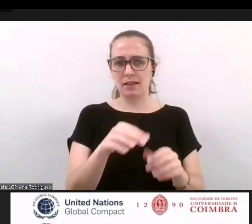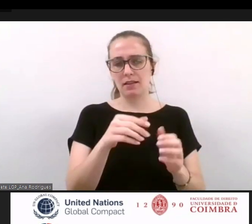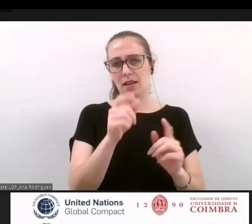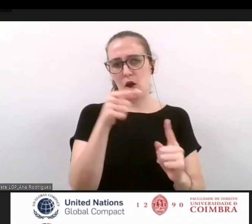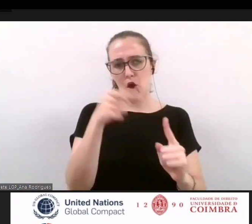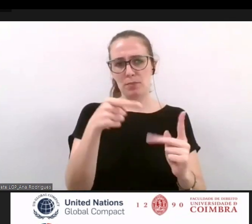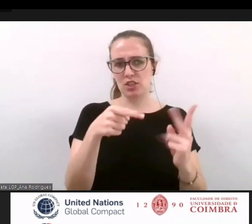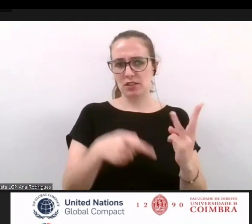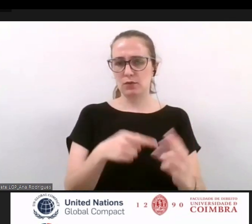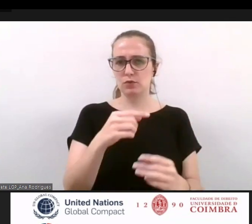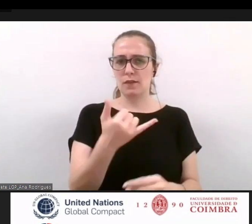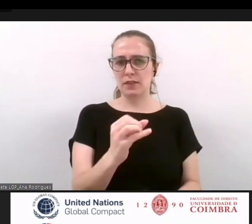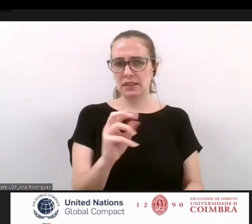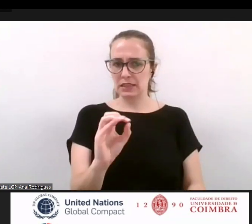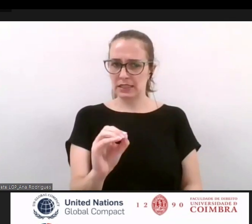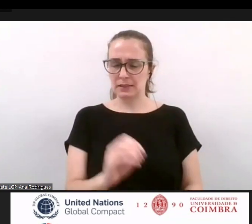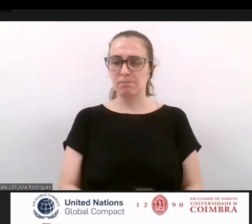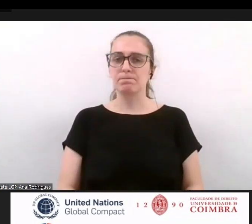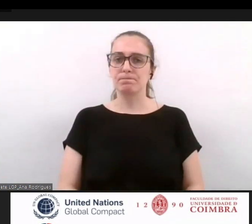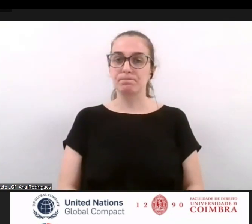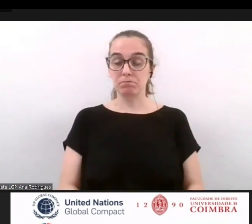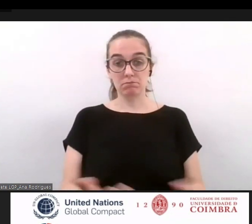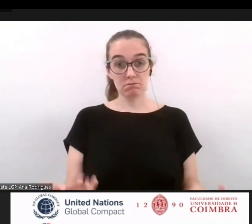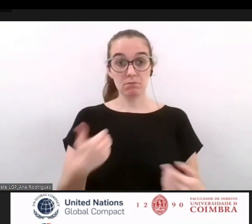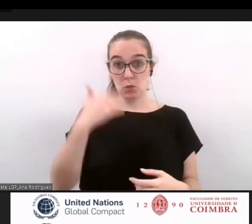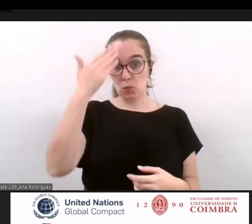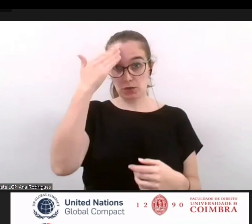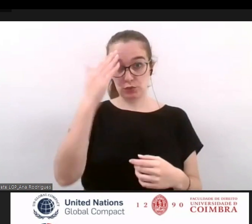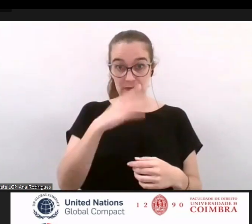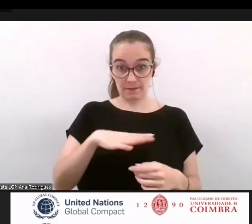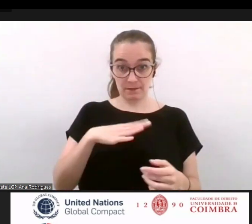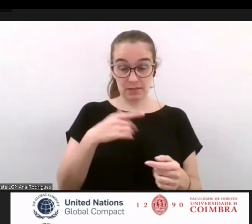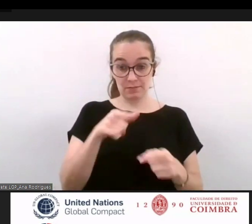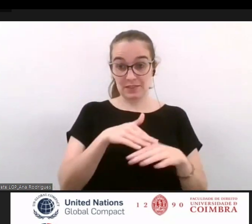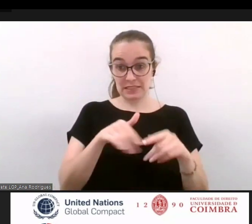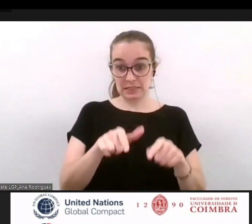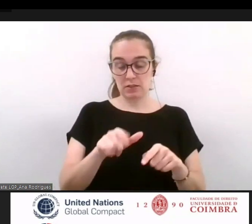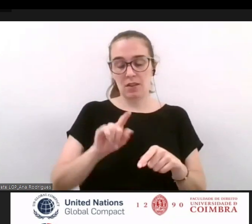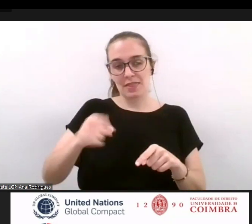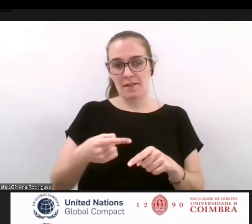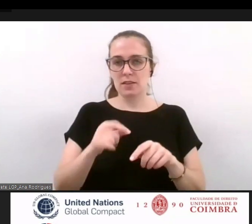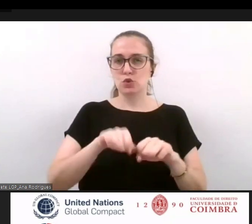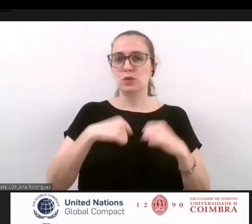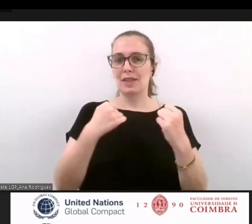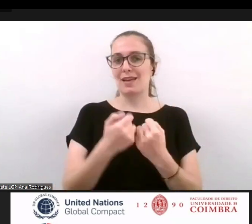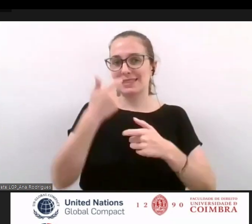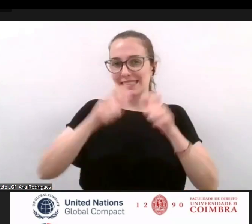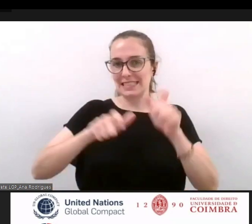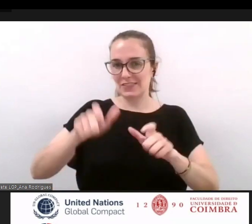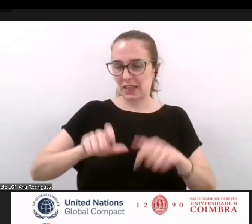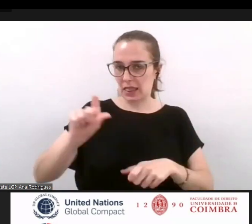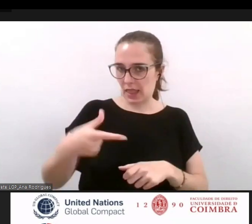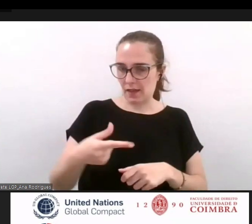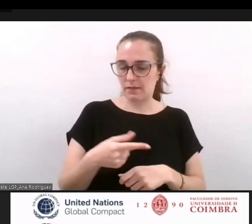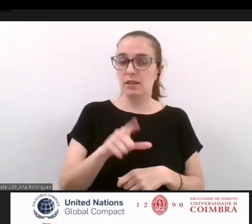Nesse sentido, é absolutamente essencial, consideramos, para essa implementação forte o engajamento da sociedade civil e